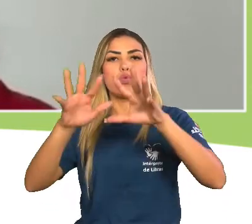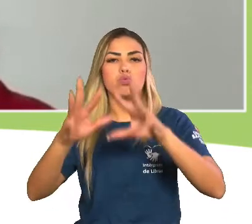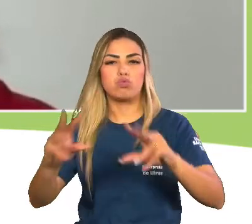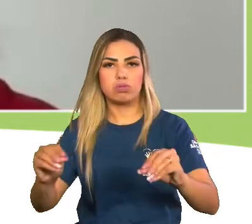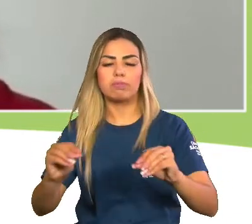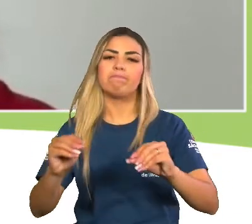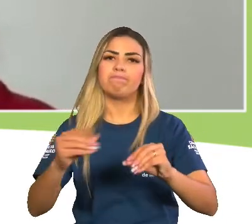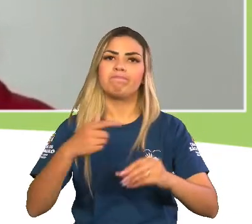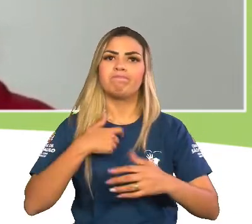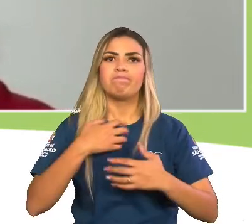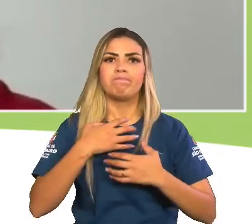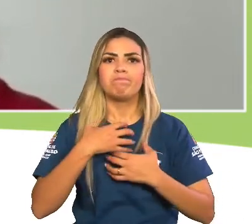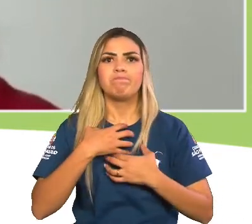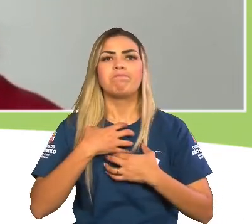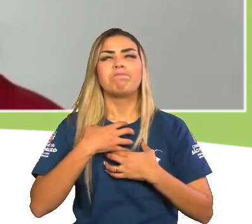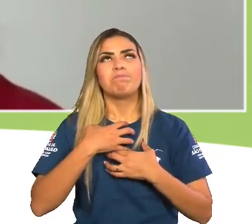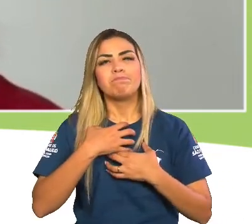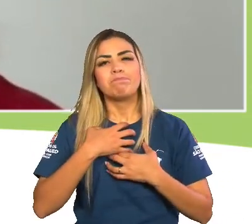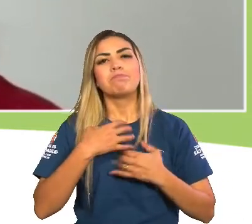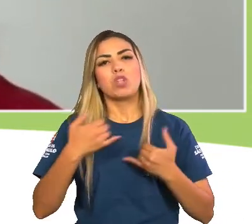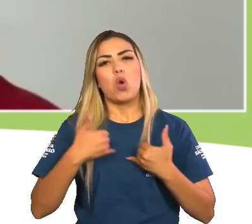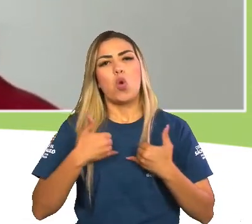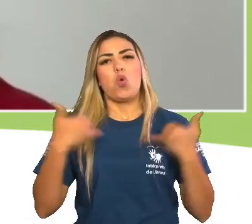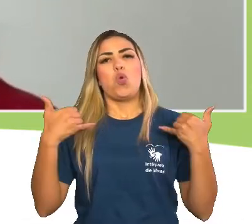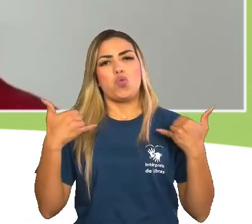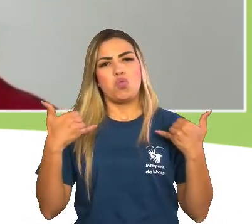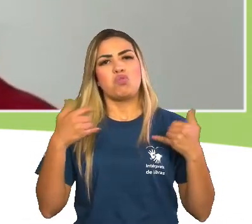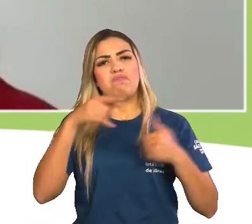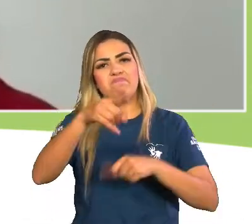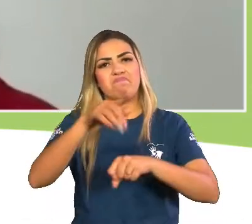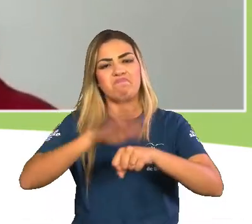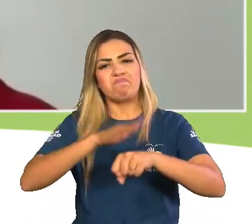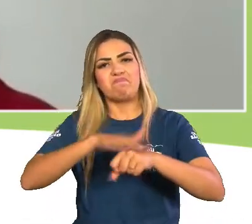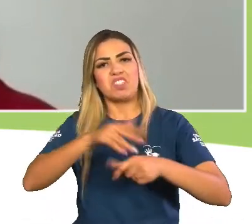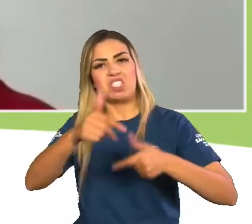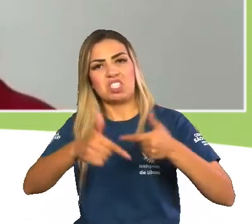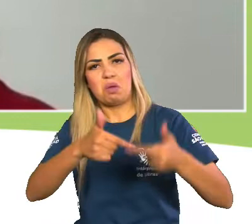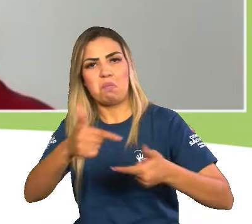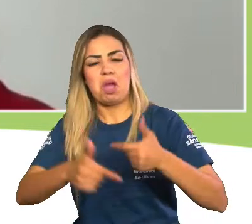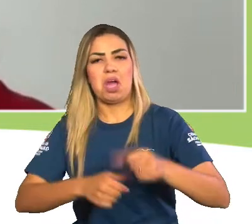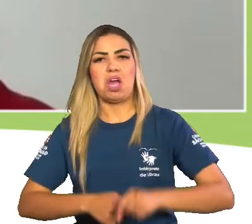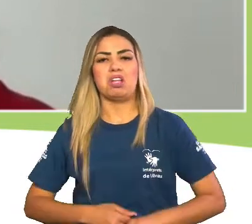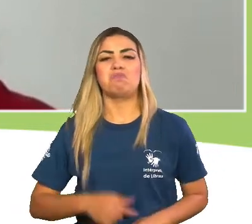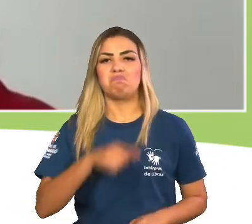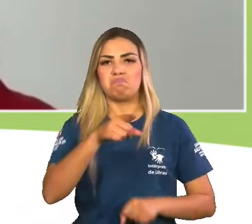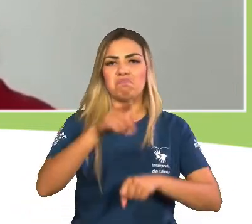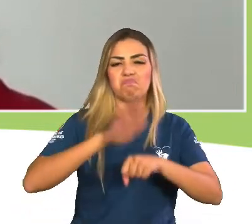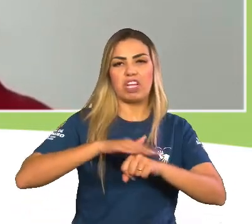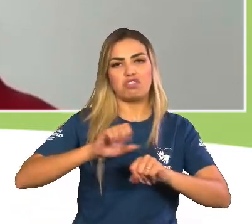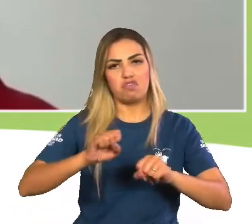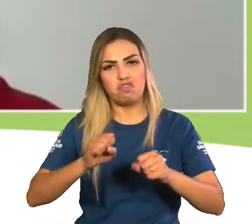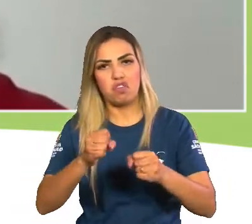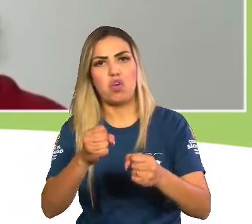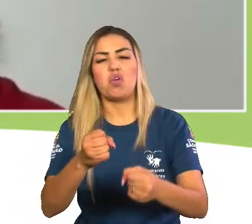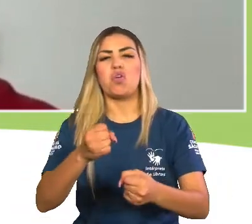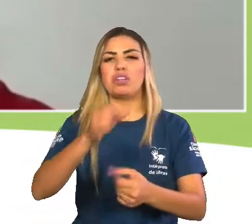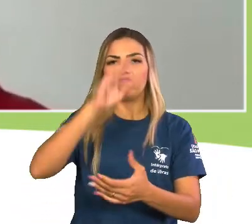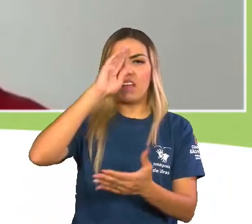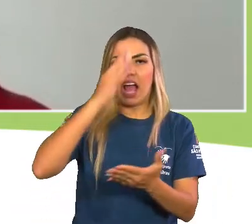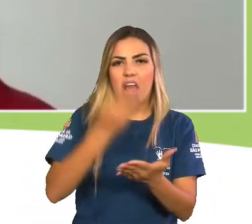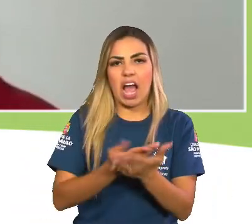muito orgulho de você, pelo seu trabalho, pela sua garra, pela sua responsabilidade, sua